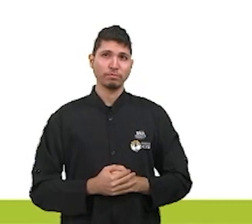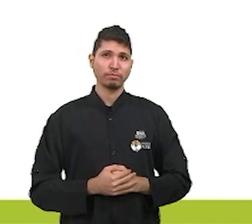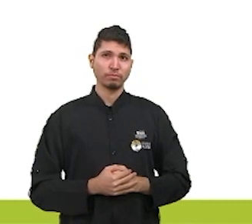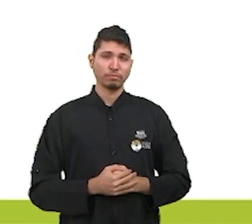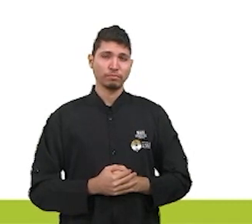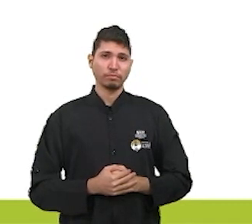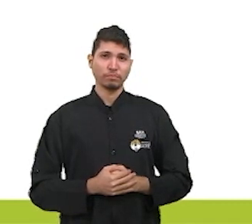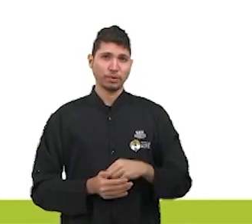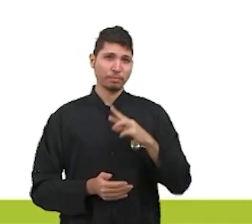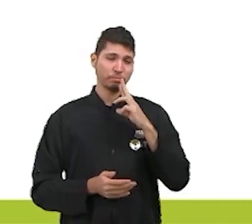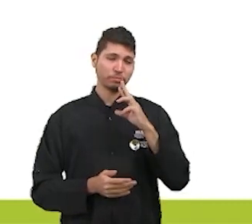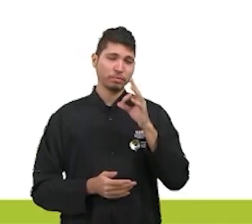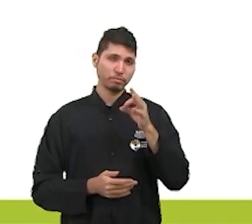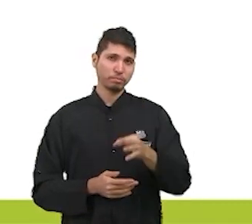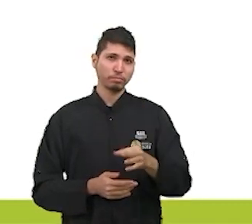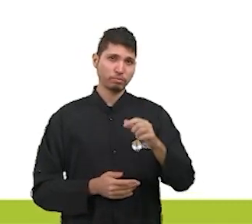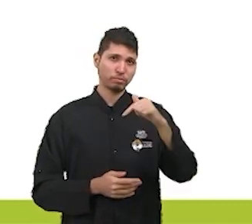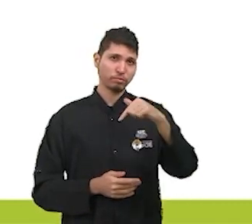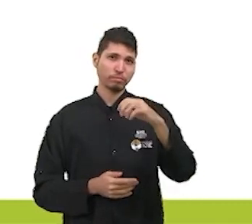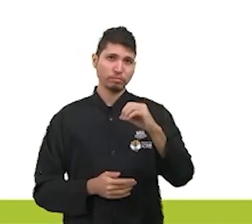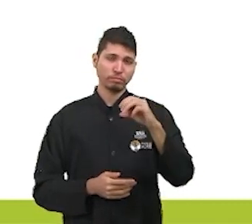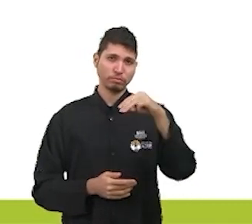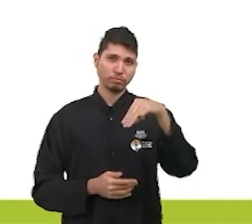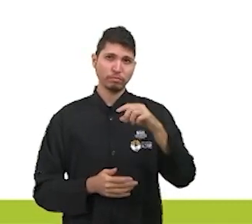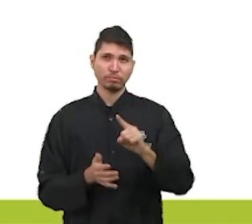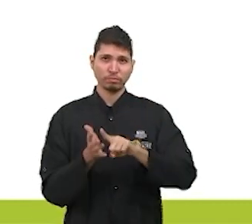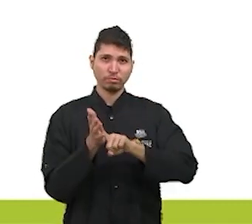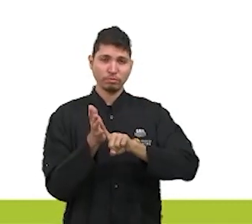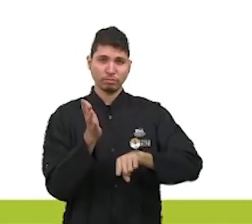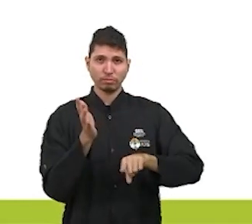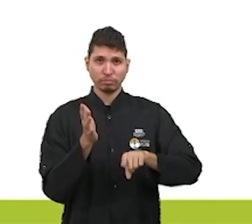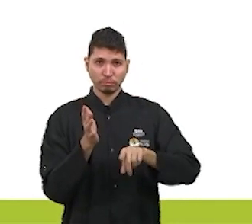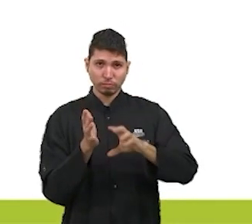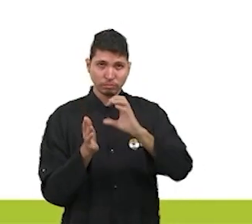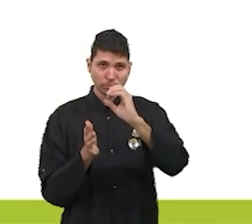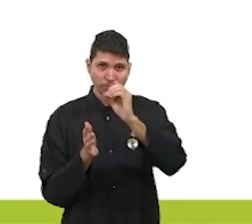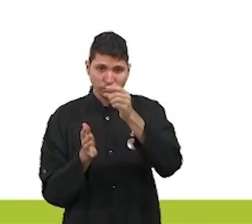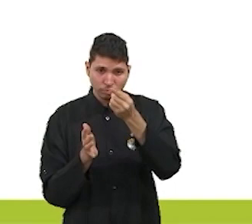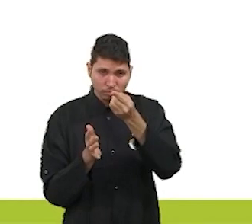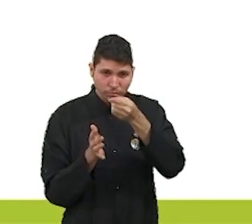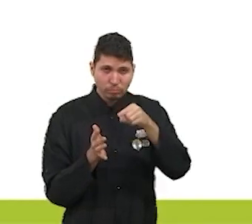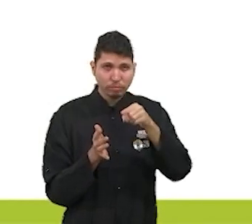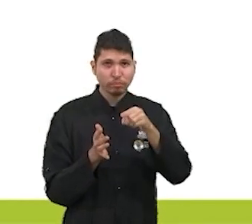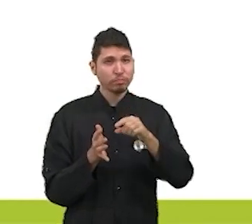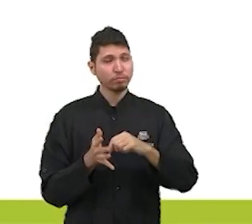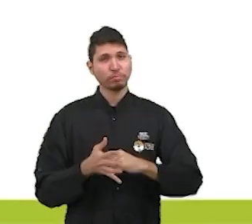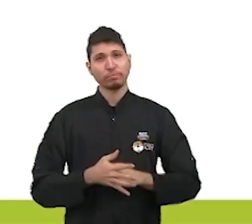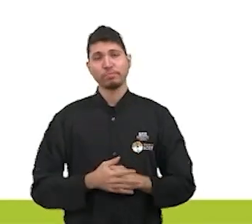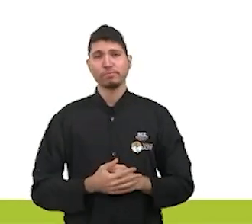Então, eu tenho dois zeros, fica 70. Cancela um zero com a vírgula, tá? Cancela o zero com a vírgula.